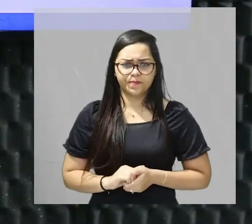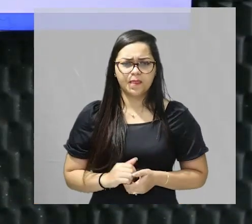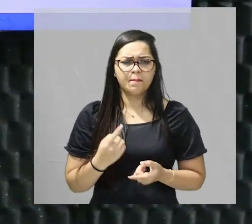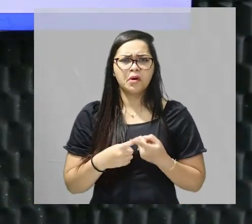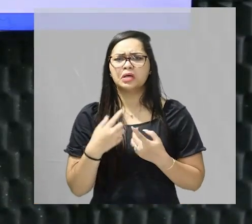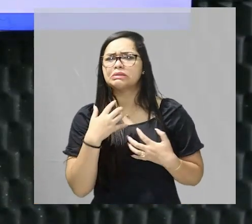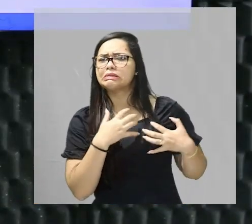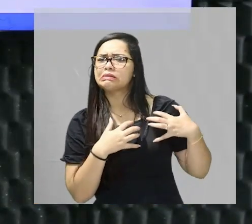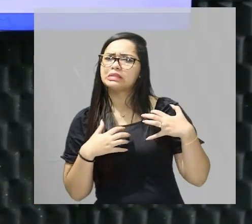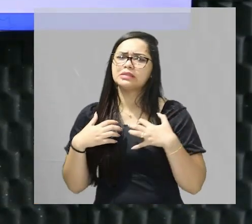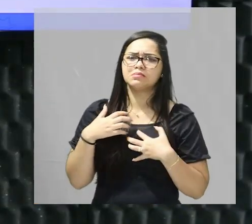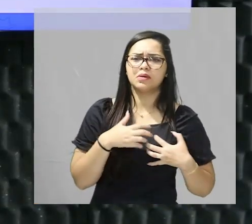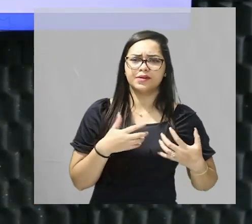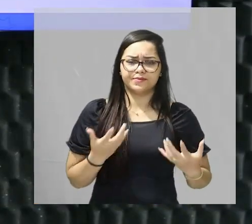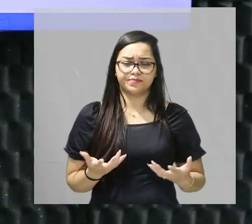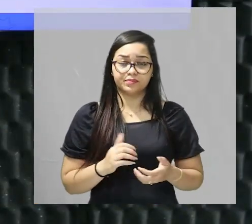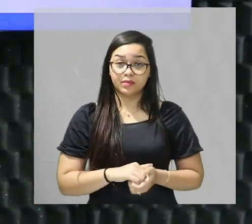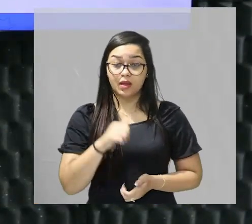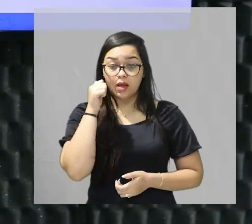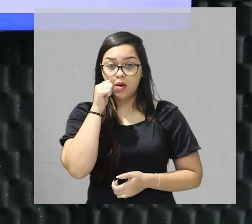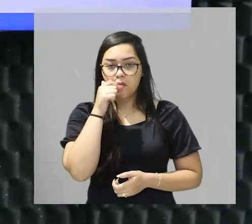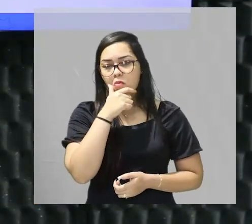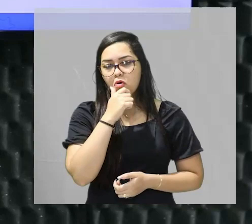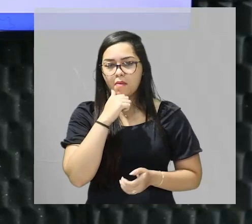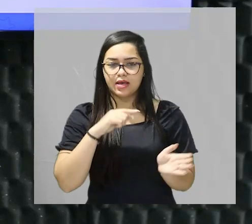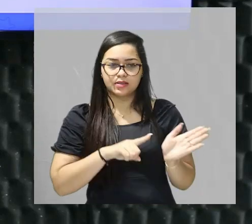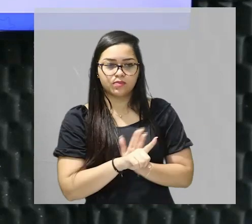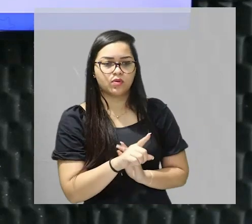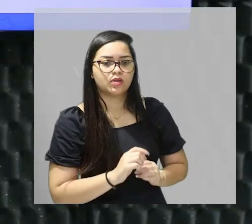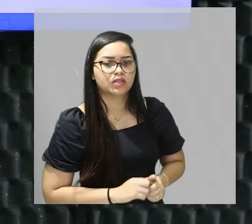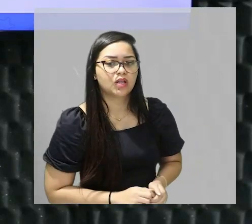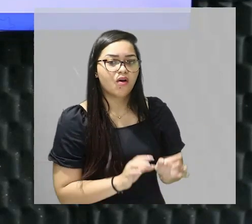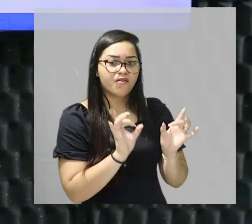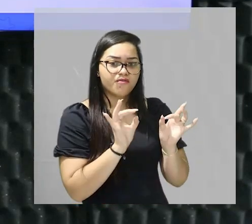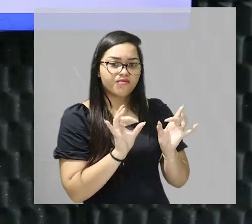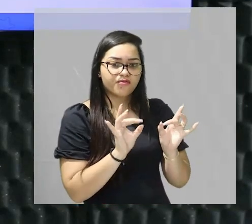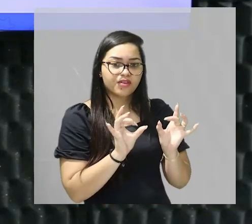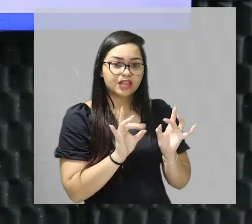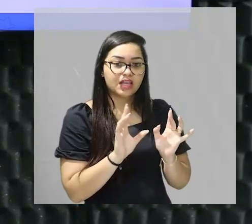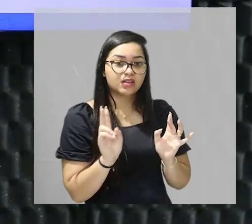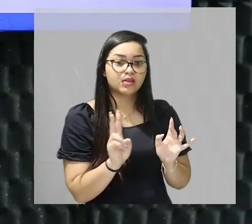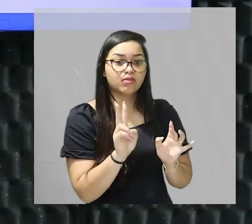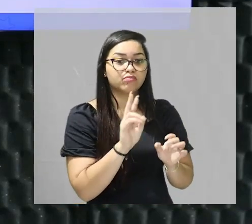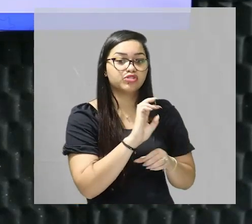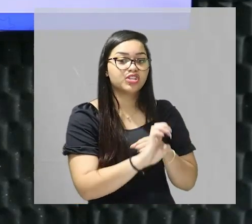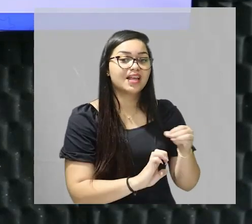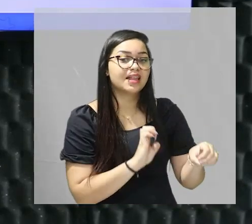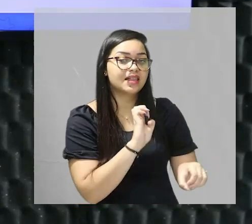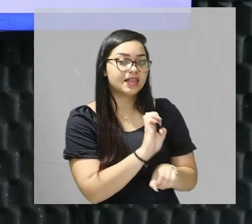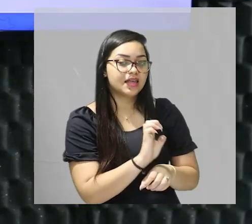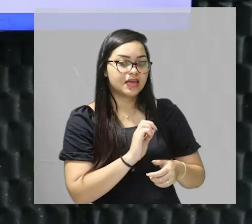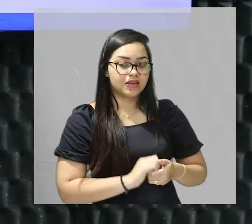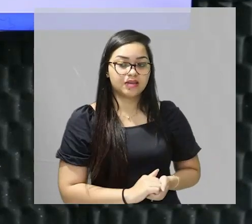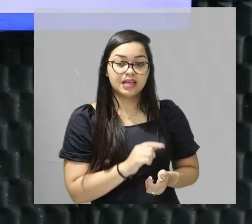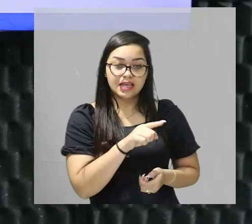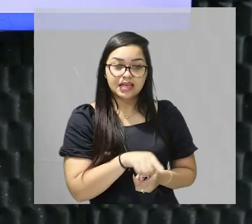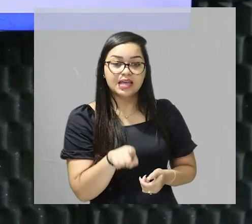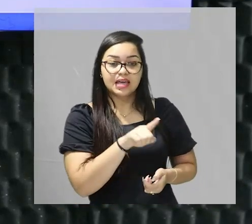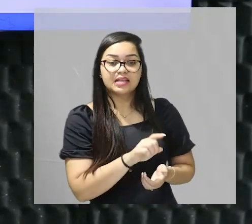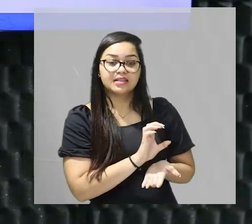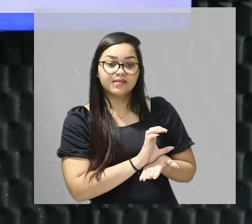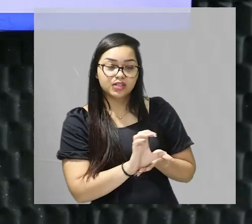desespero? Aí uma pessoa responde. Estão vendendo ações de elétrons e eles são